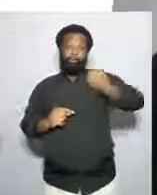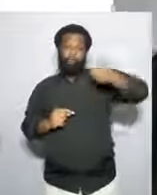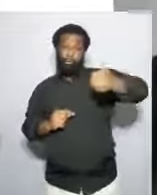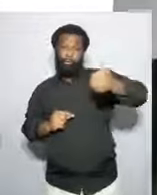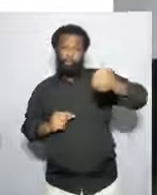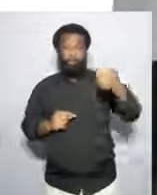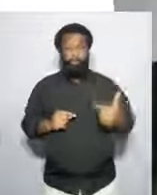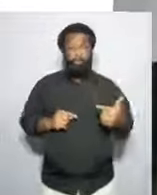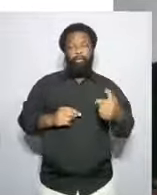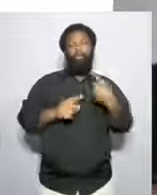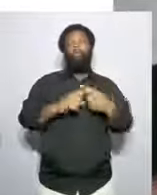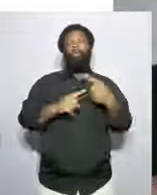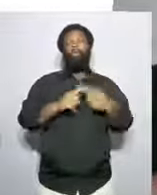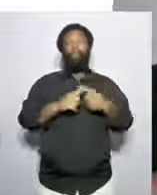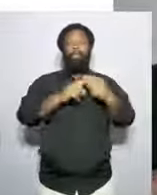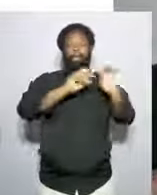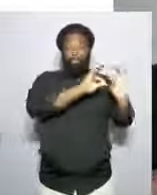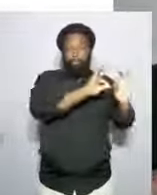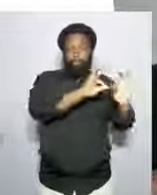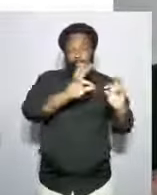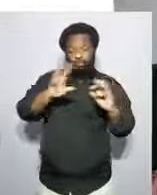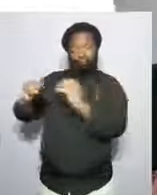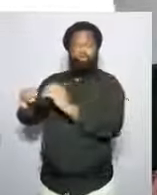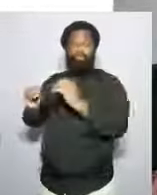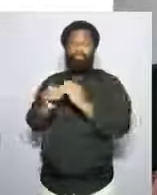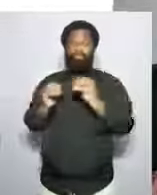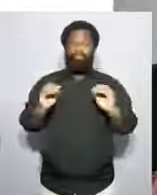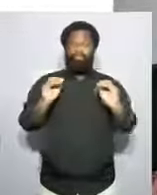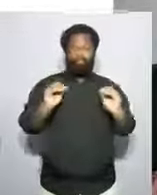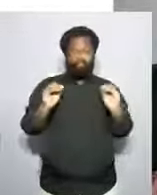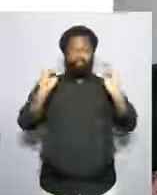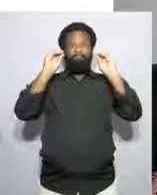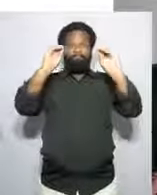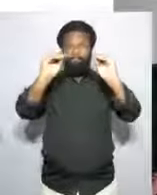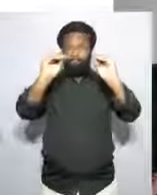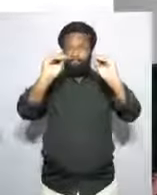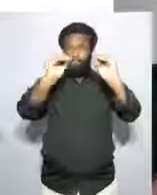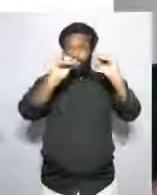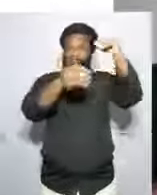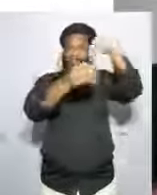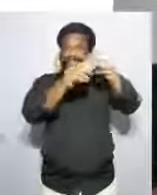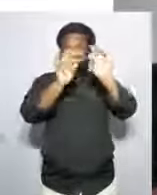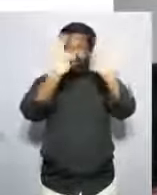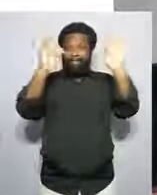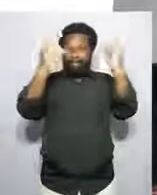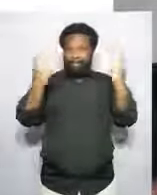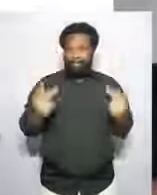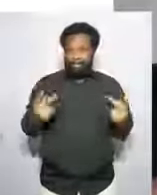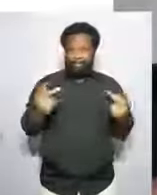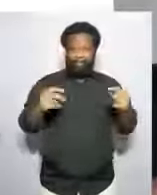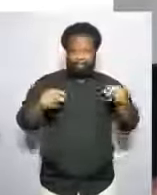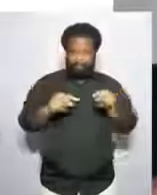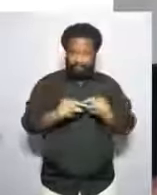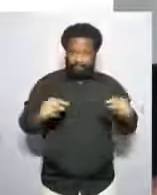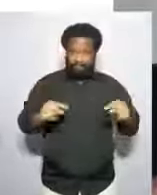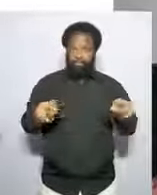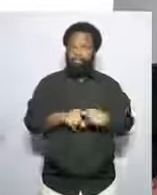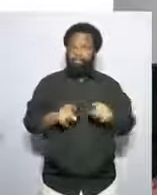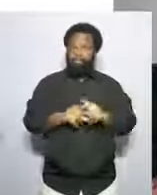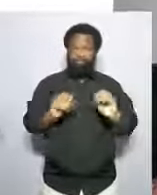porque toda essa série, ela está presente aqui, tudo bem? E essa também está presente